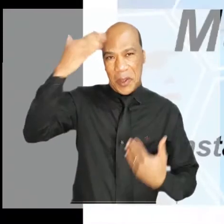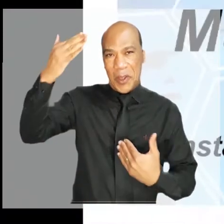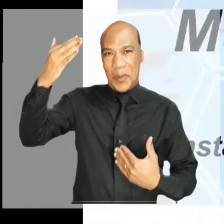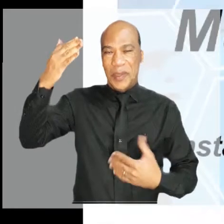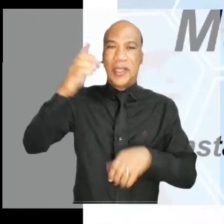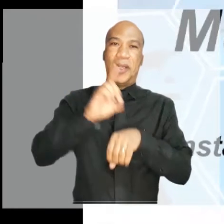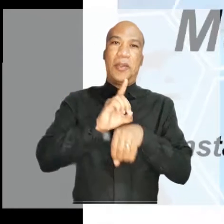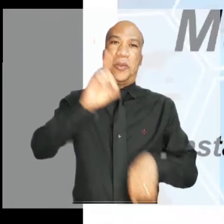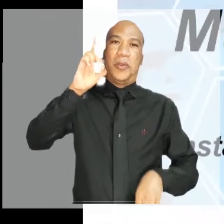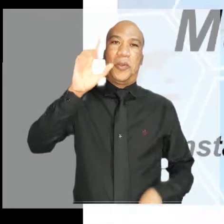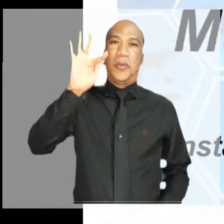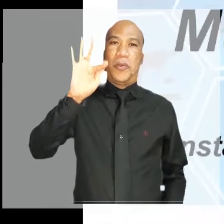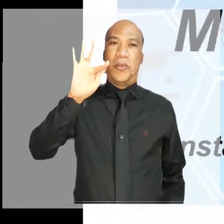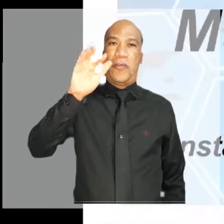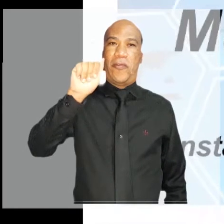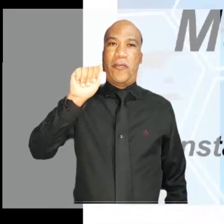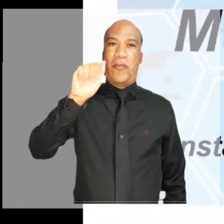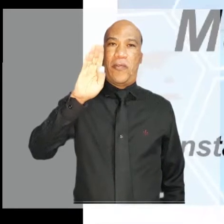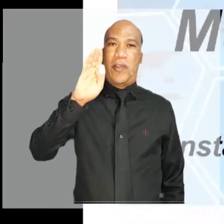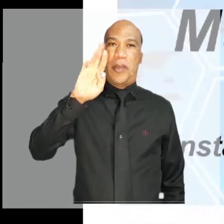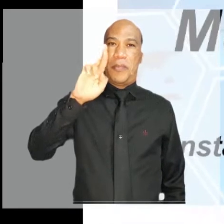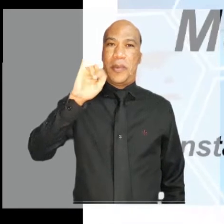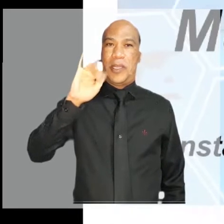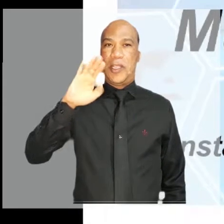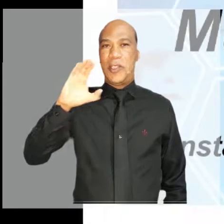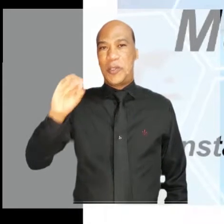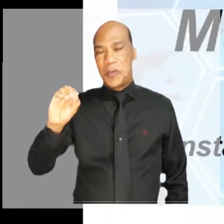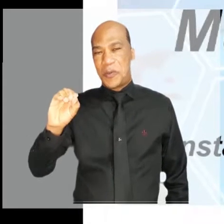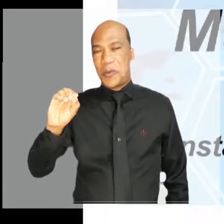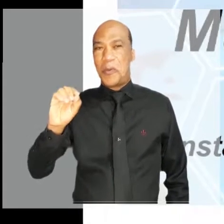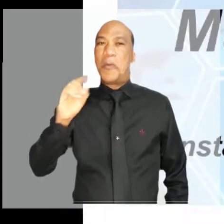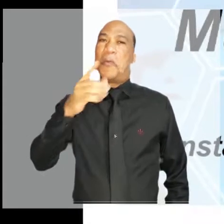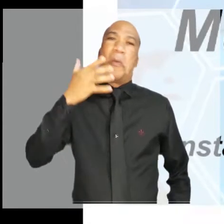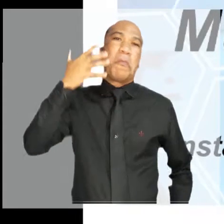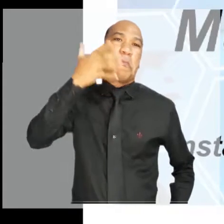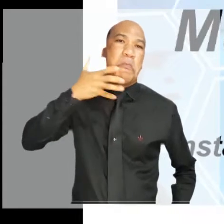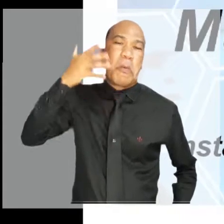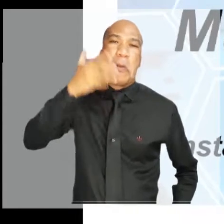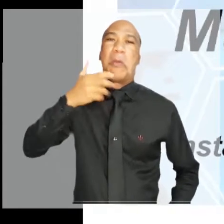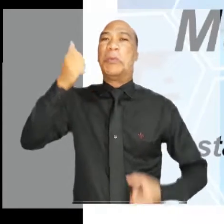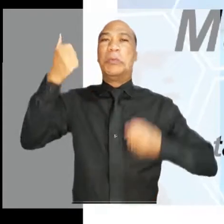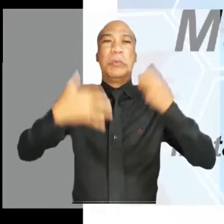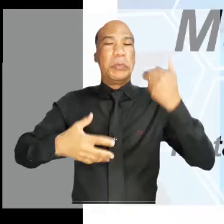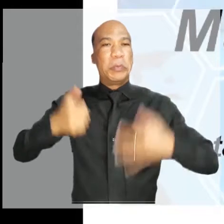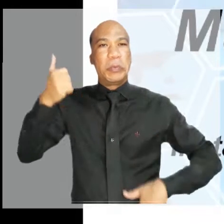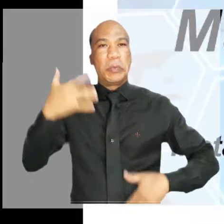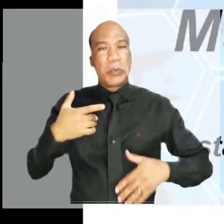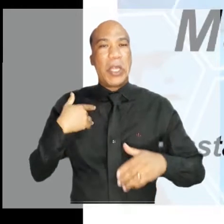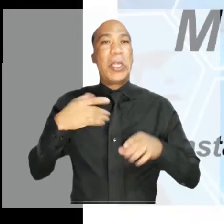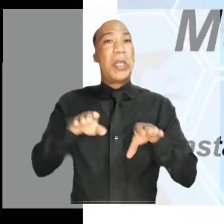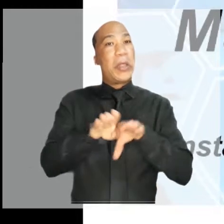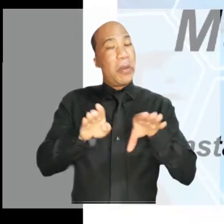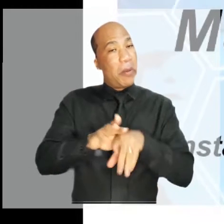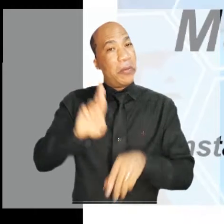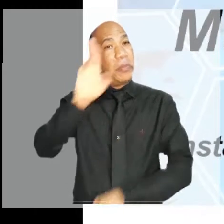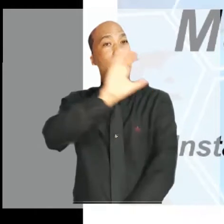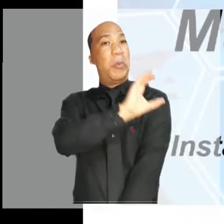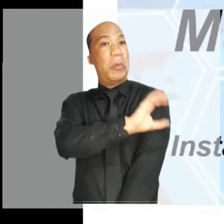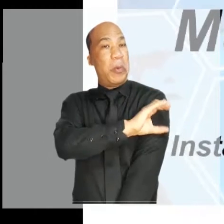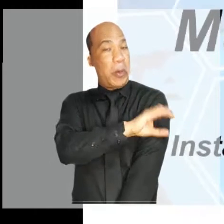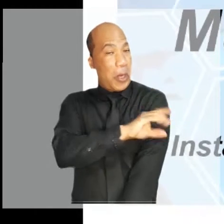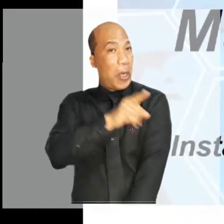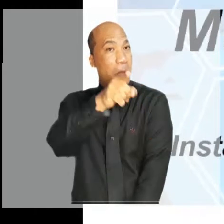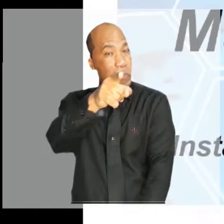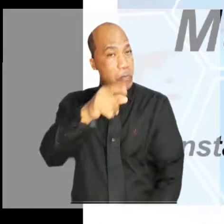Muito obrigada, senhor, doutor Fabrício, pela palestra, pelos ensinamentos, né, em boas práticas e pela coordenação geral deste seminário, que a